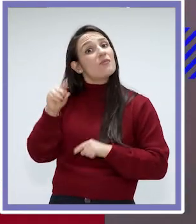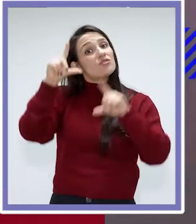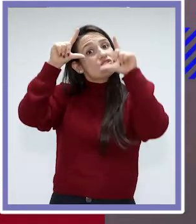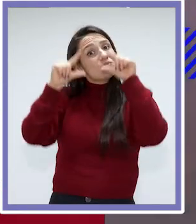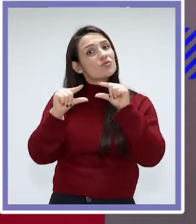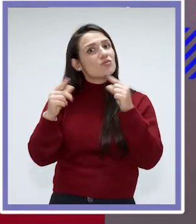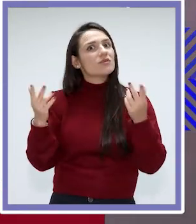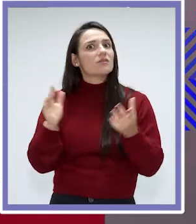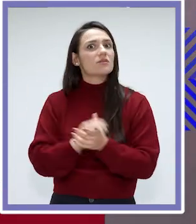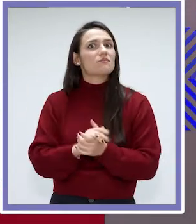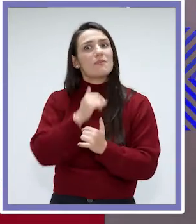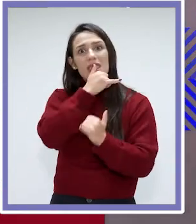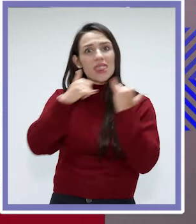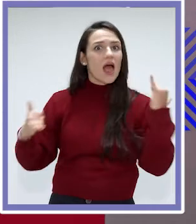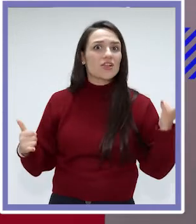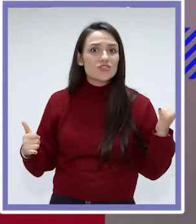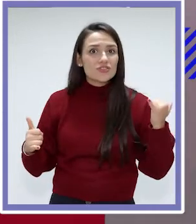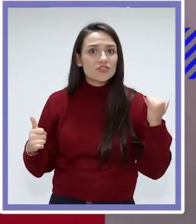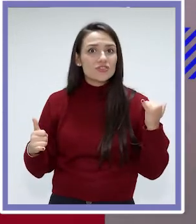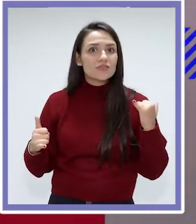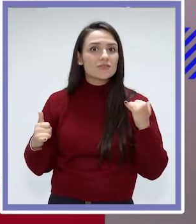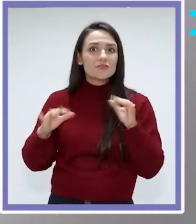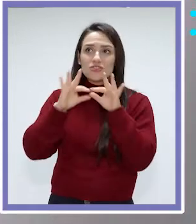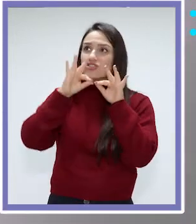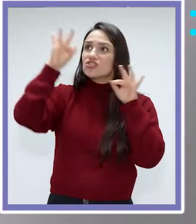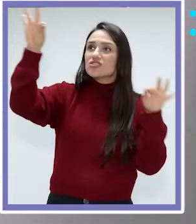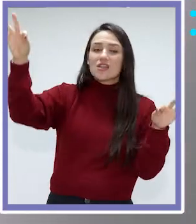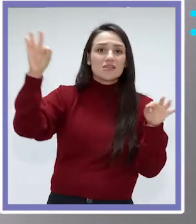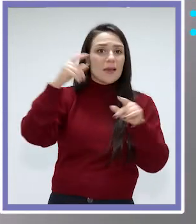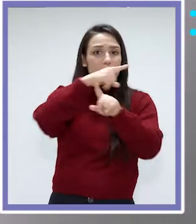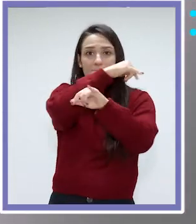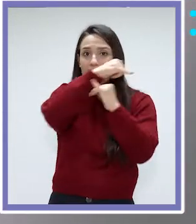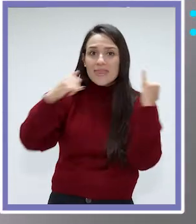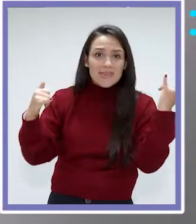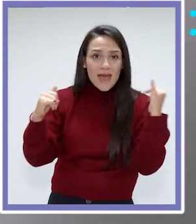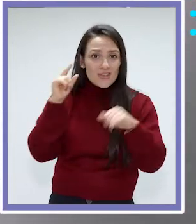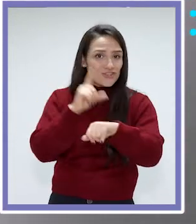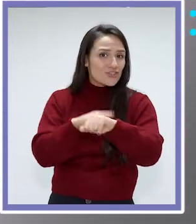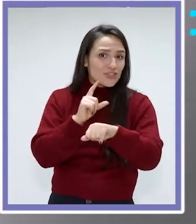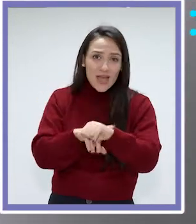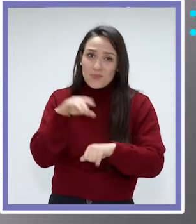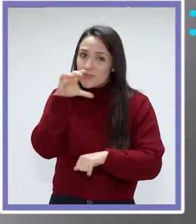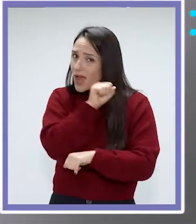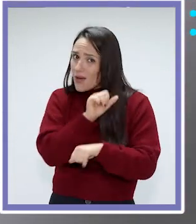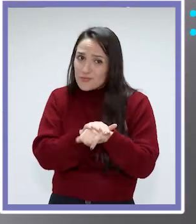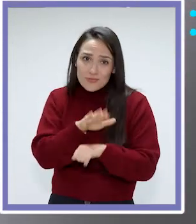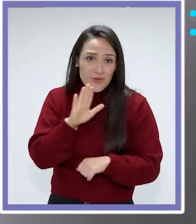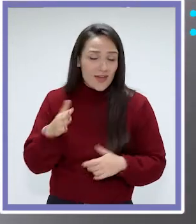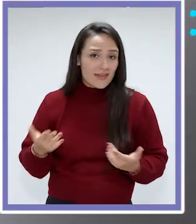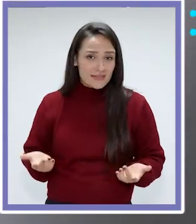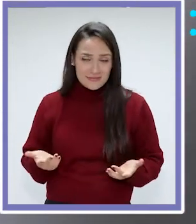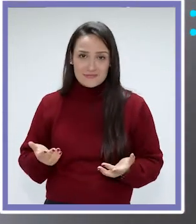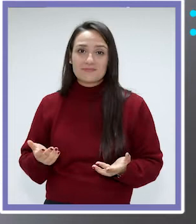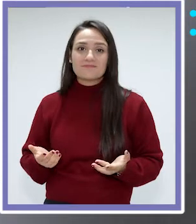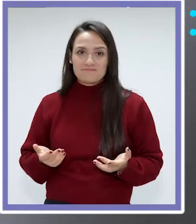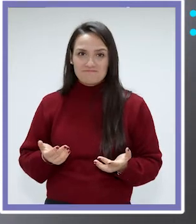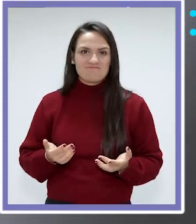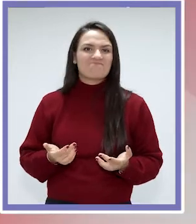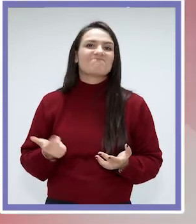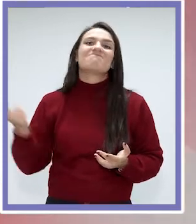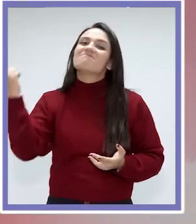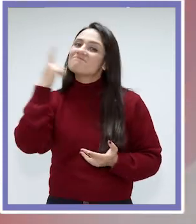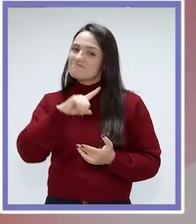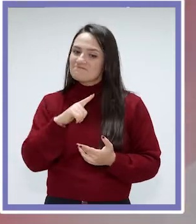de custo e em termos de tempo, né? Voltando a esse contexto do vinho que eu mencionei, uma redução quase de 46%